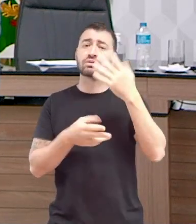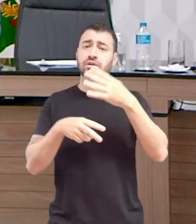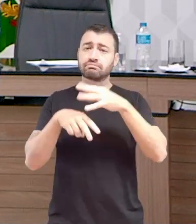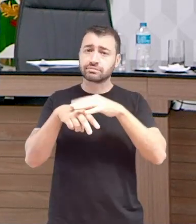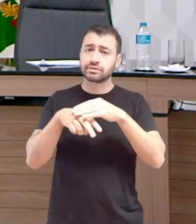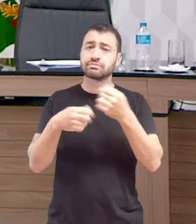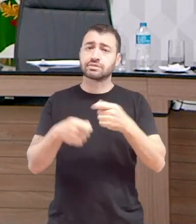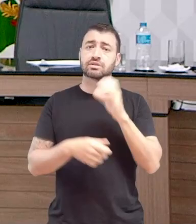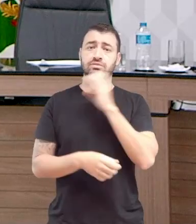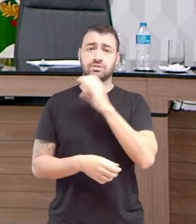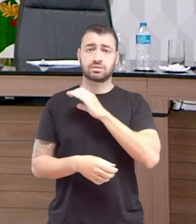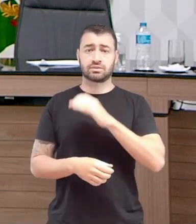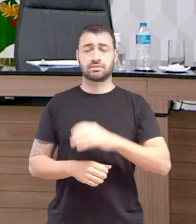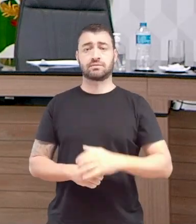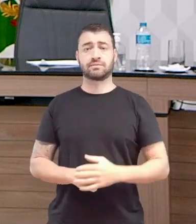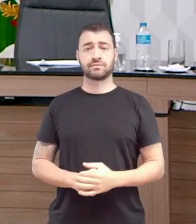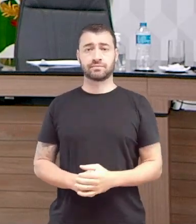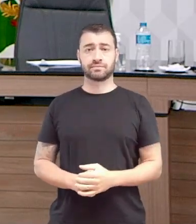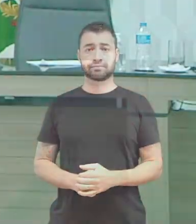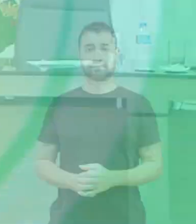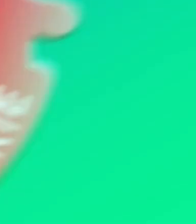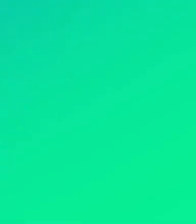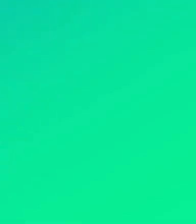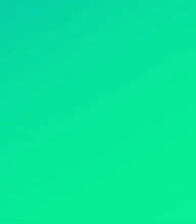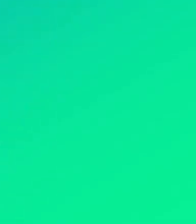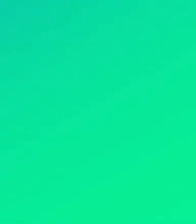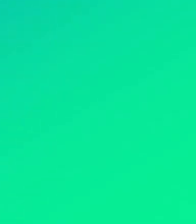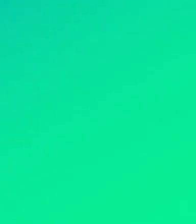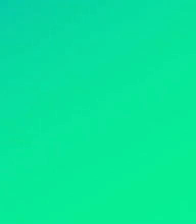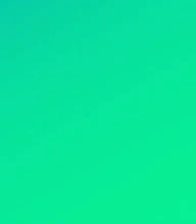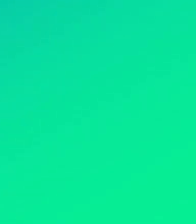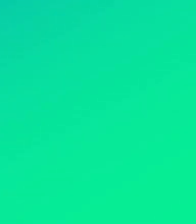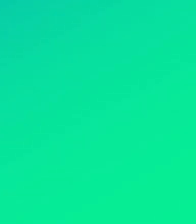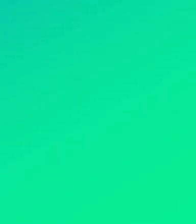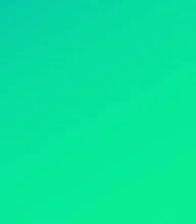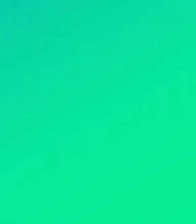nós possamos ter o atendimento dessas pessoas que precisam com urgência